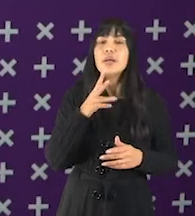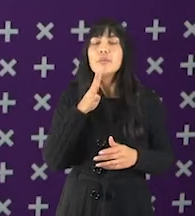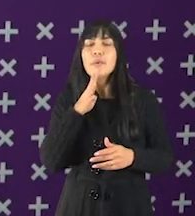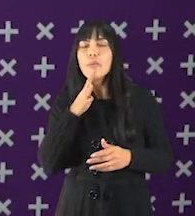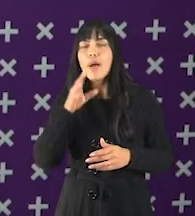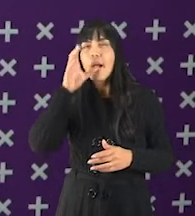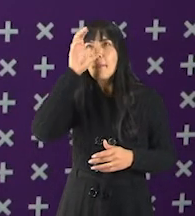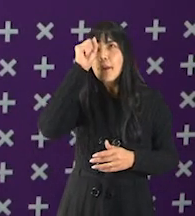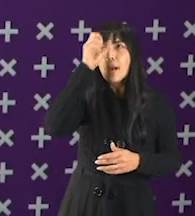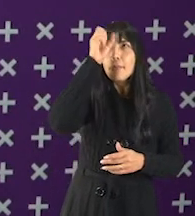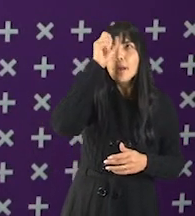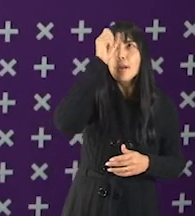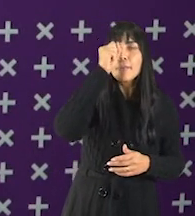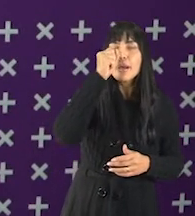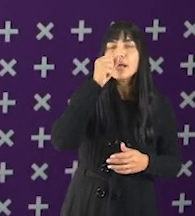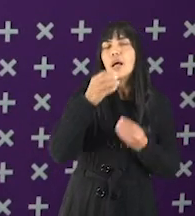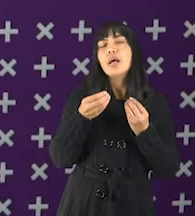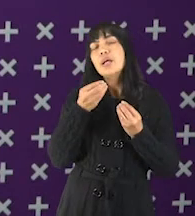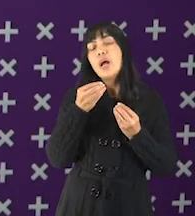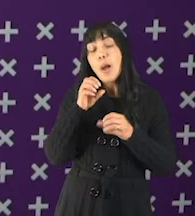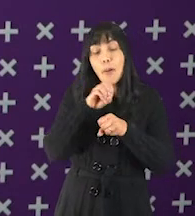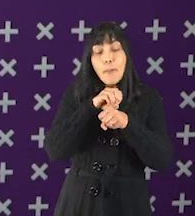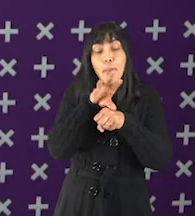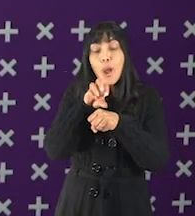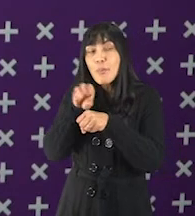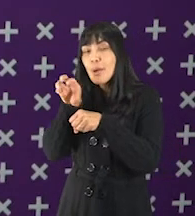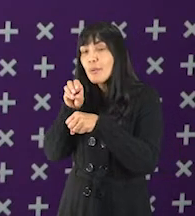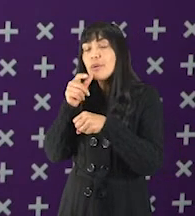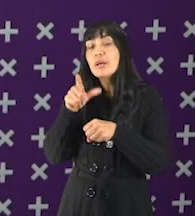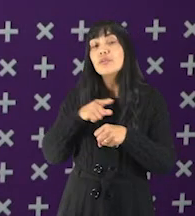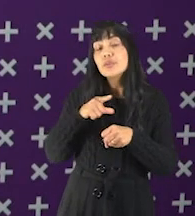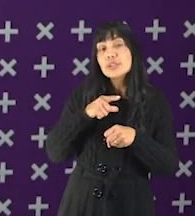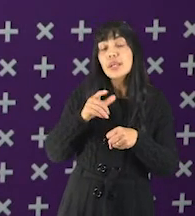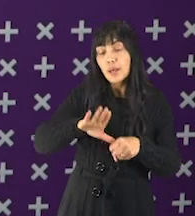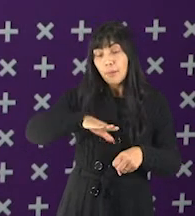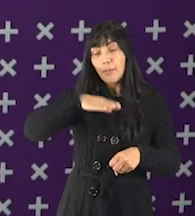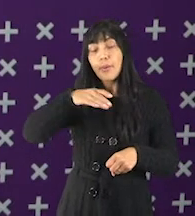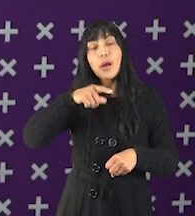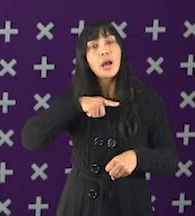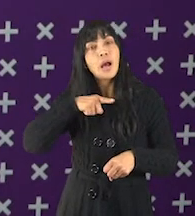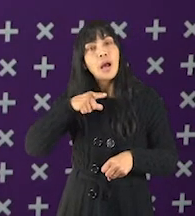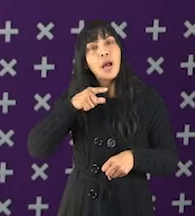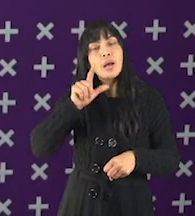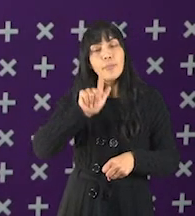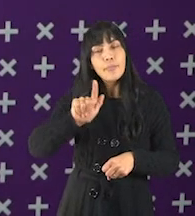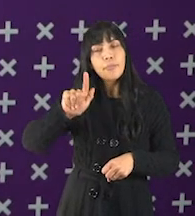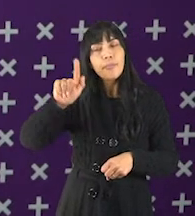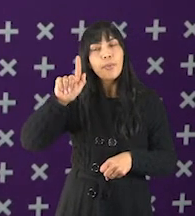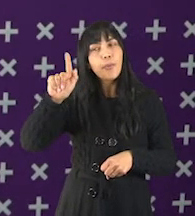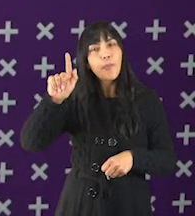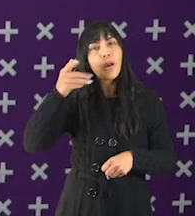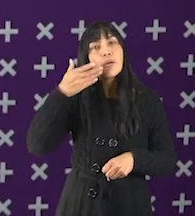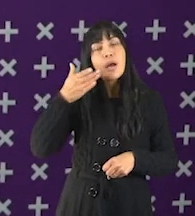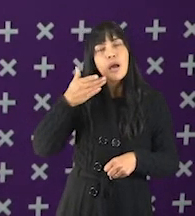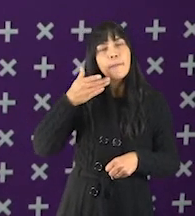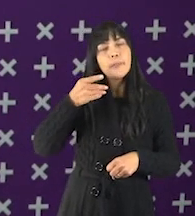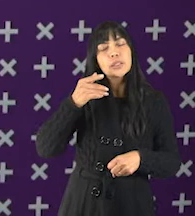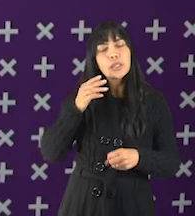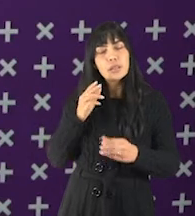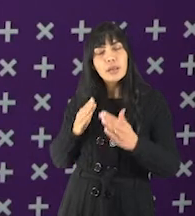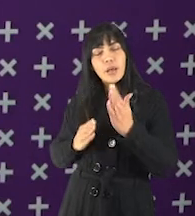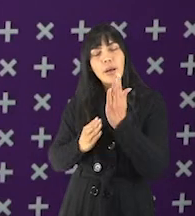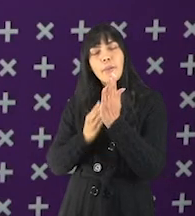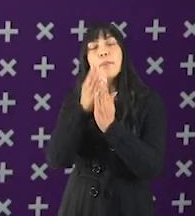você acumulou na indústria, que dicas, que atitudes que você sugere para os gestores da indústria para que